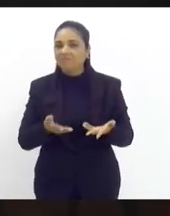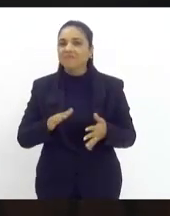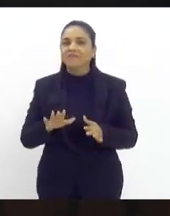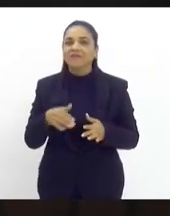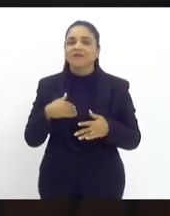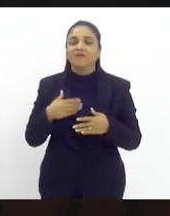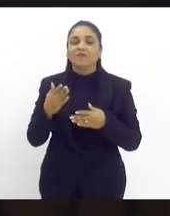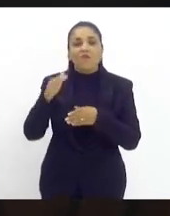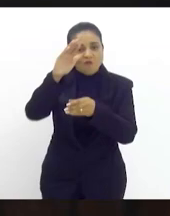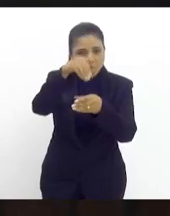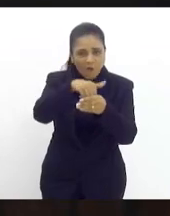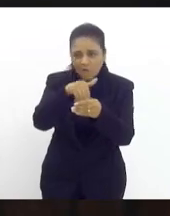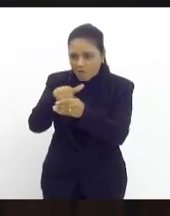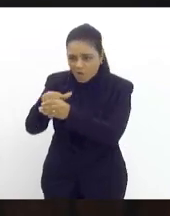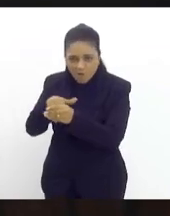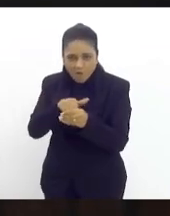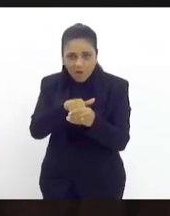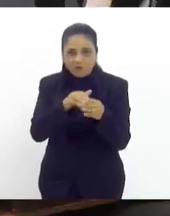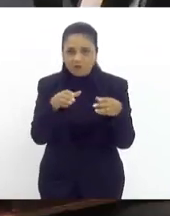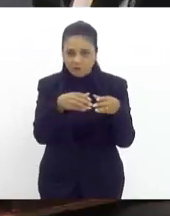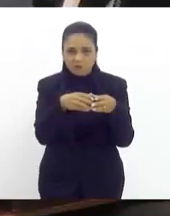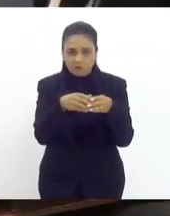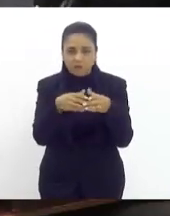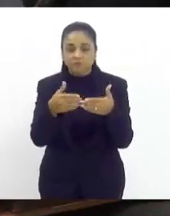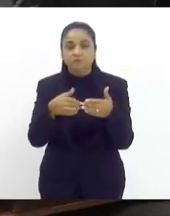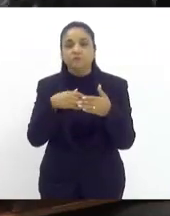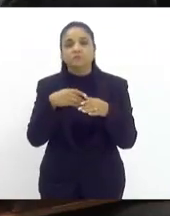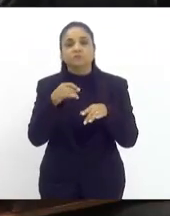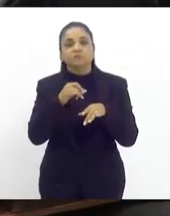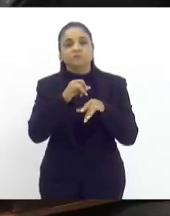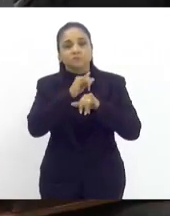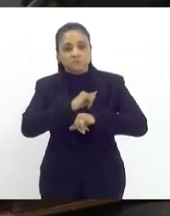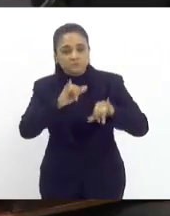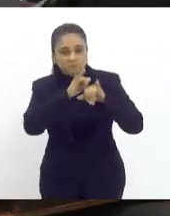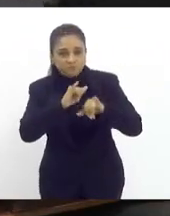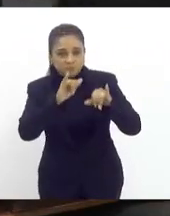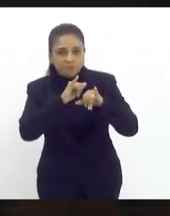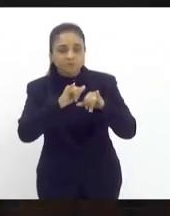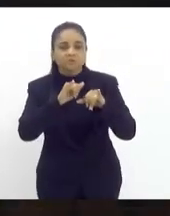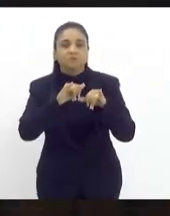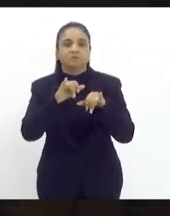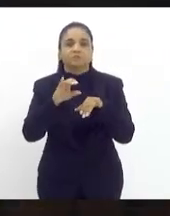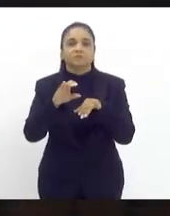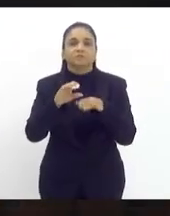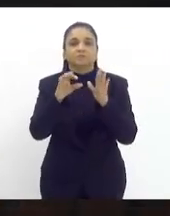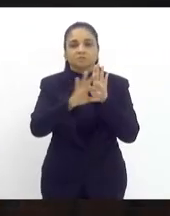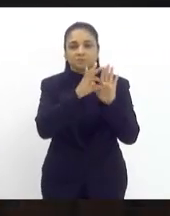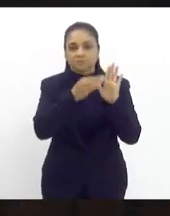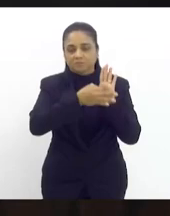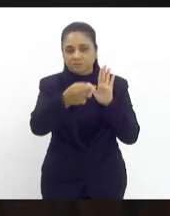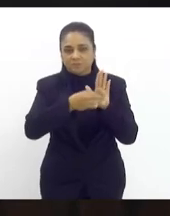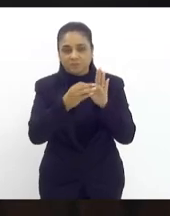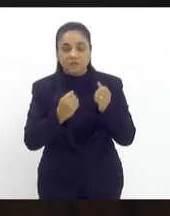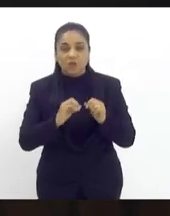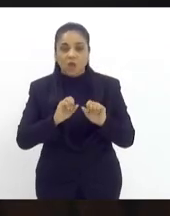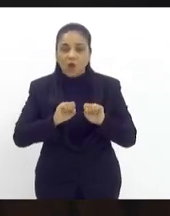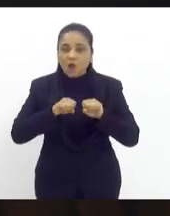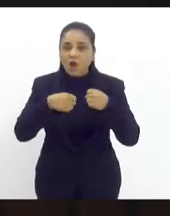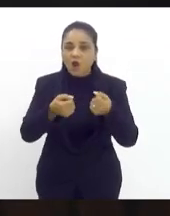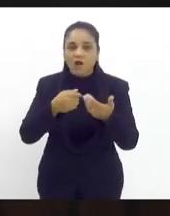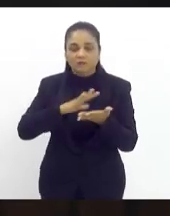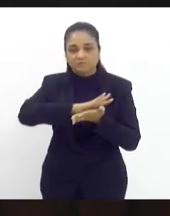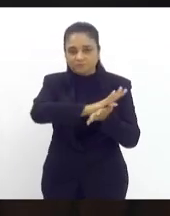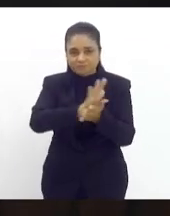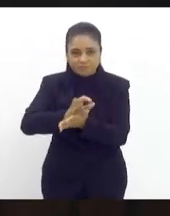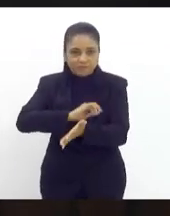os votos das comissões por favor para emitir parecer pela comissão de combate às discriminações e Preconceito de raça Corinthia